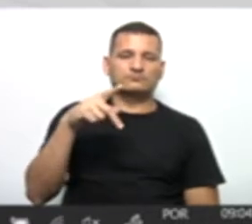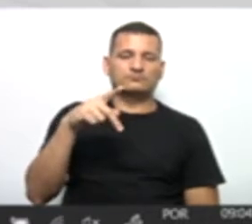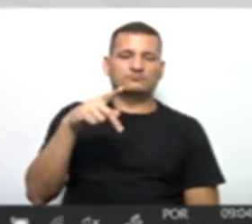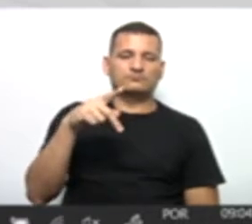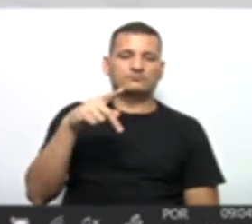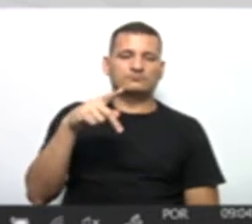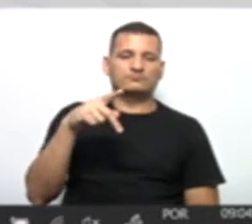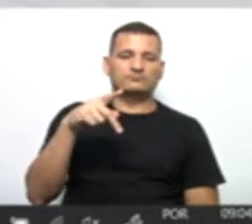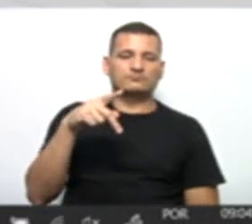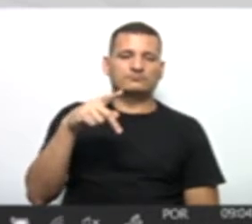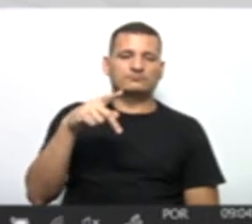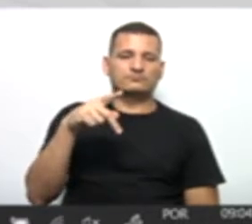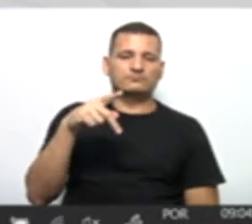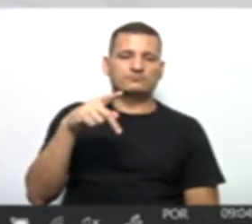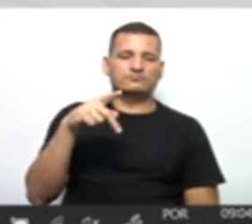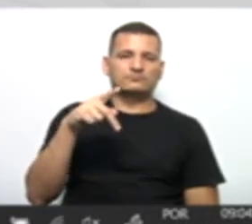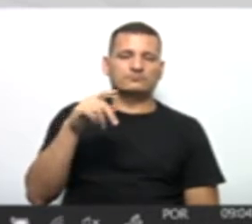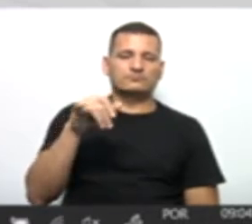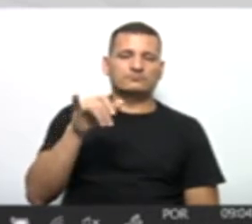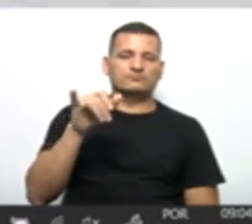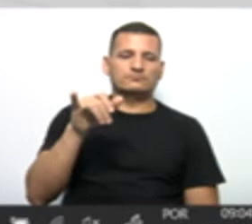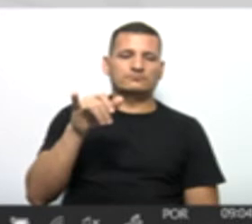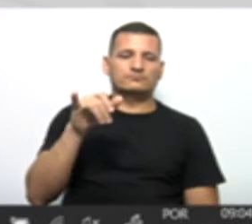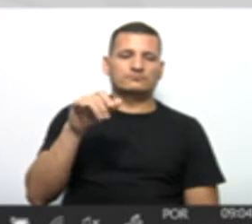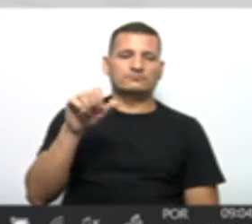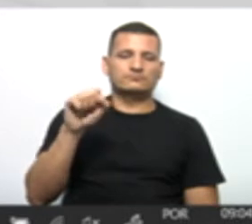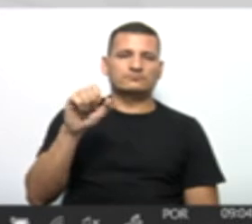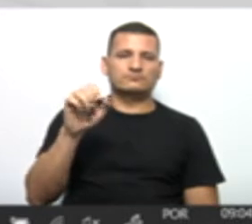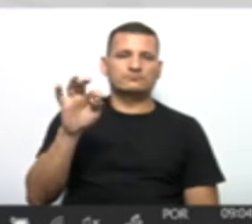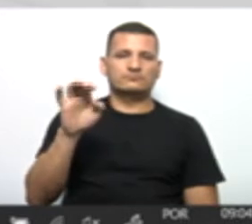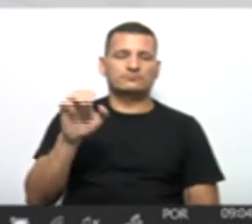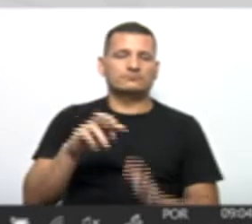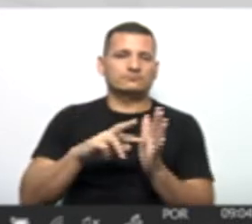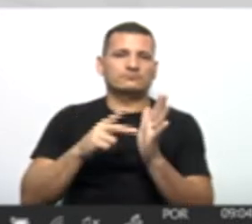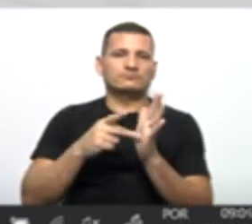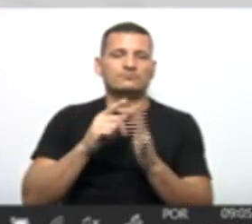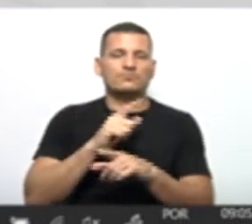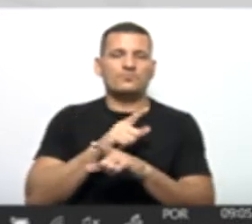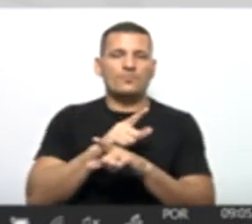pequenininho. Deixa eu ver se eu consigo aumentar essa fonte aqui pra gente.